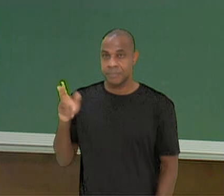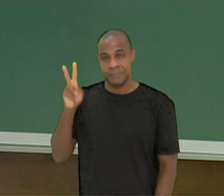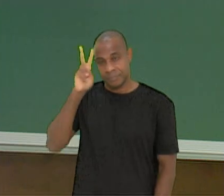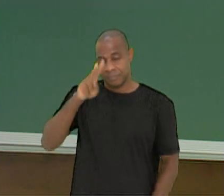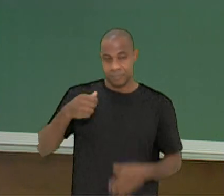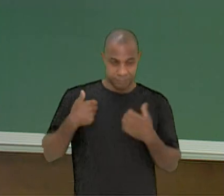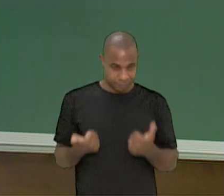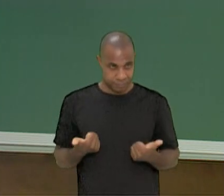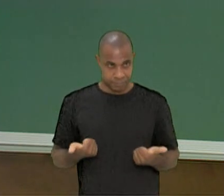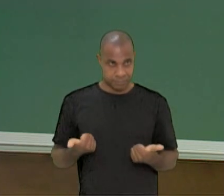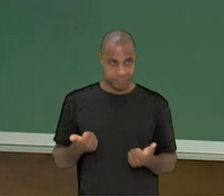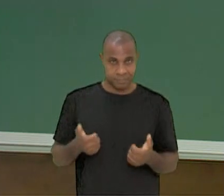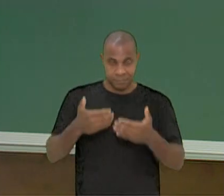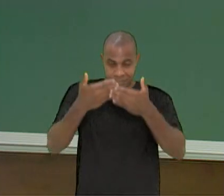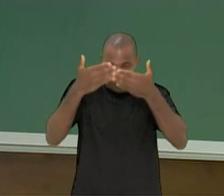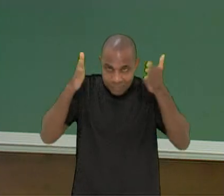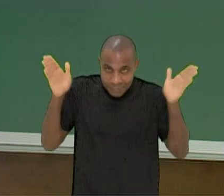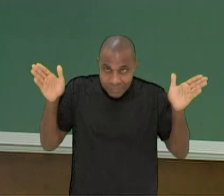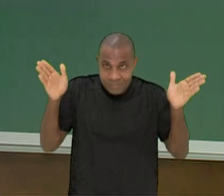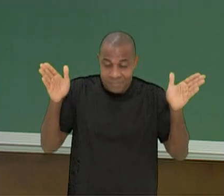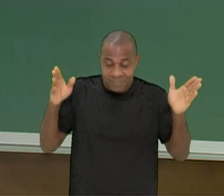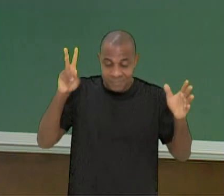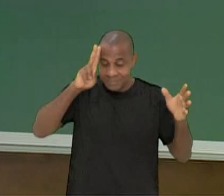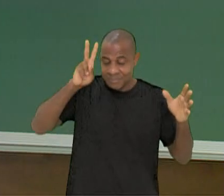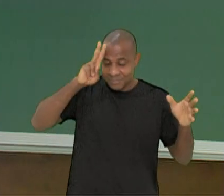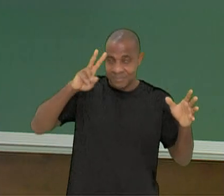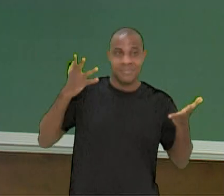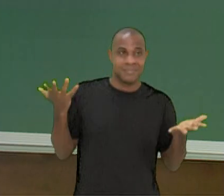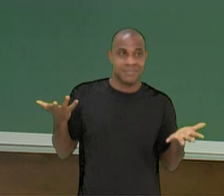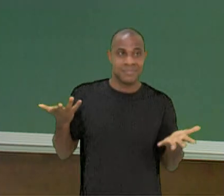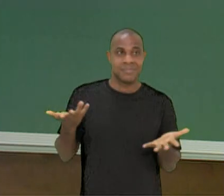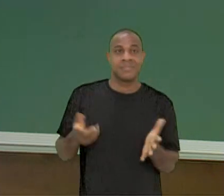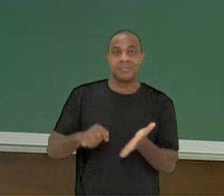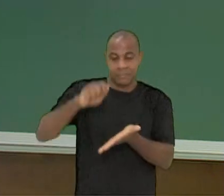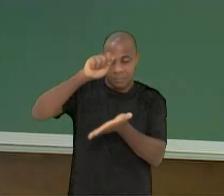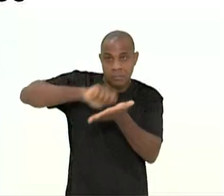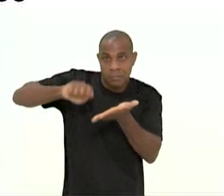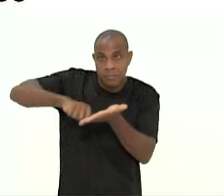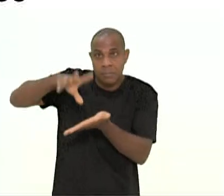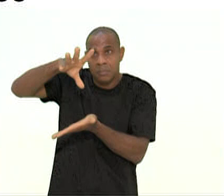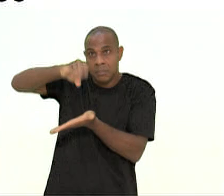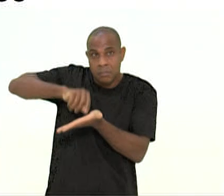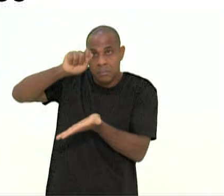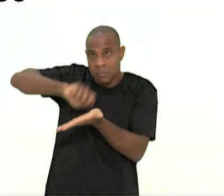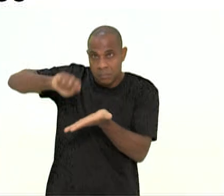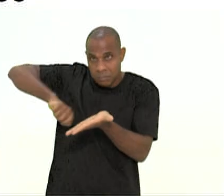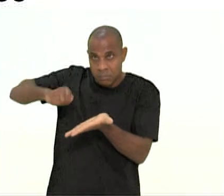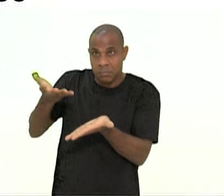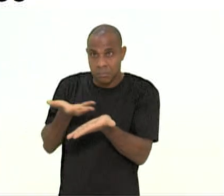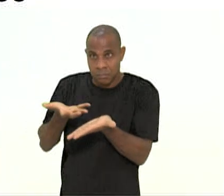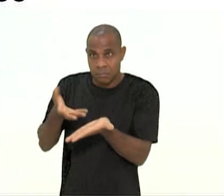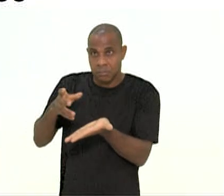disso? Abriu um baú na sua cabeça de recordações? Então agora você vai anotar essas recordações para não esquecer. E eu já volto.